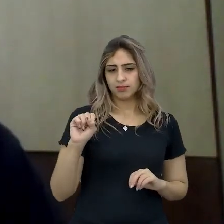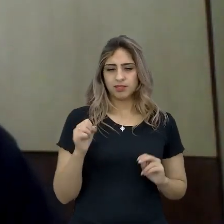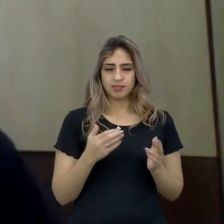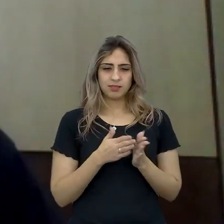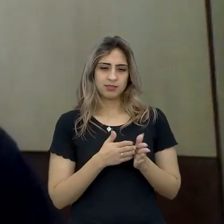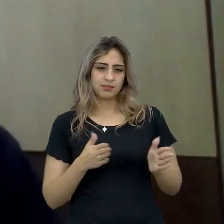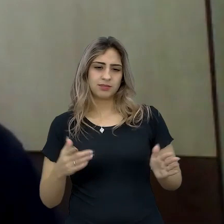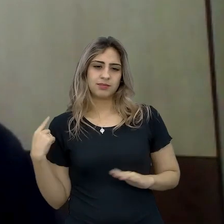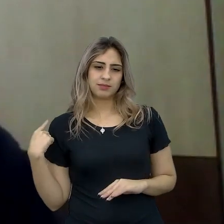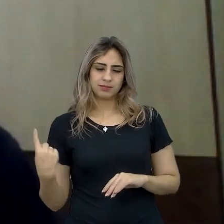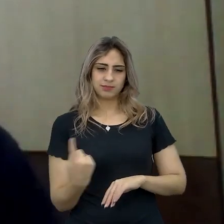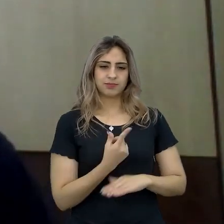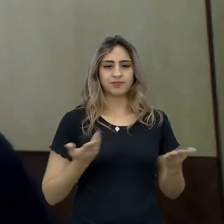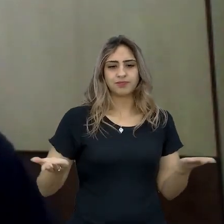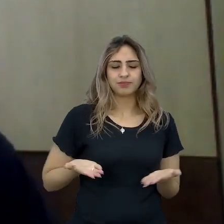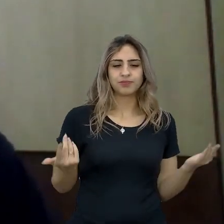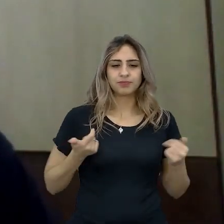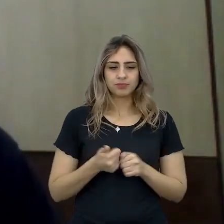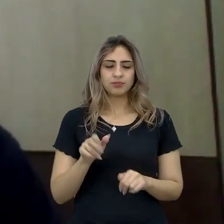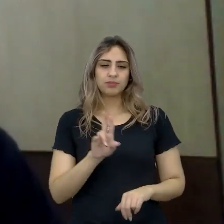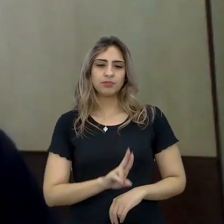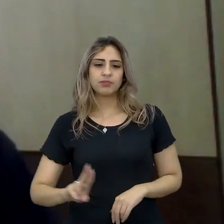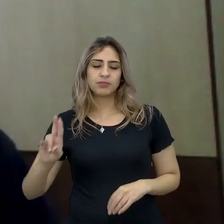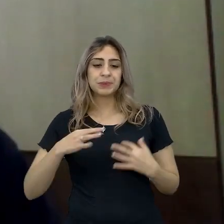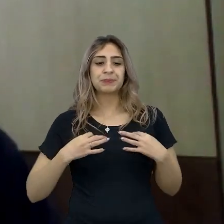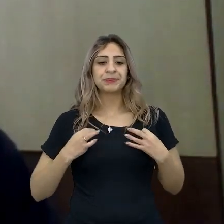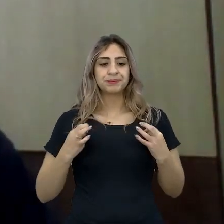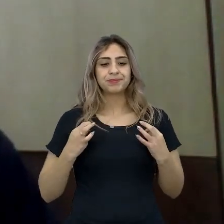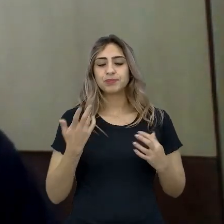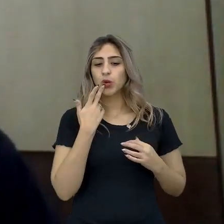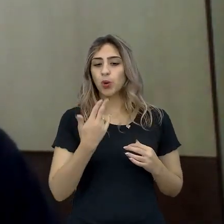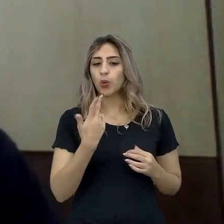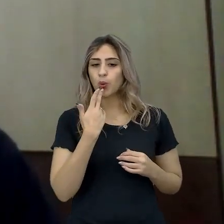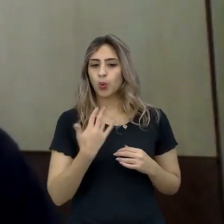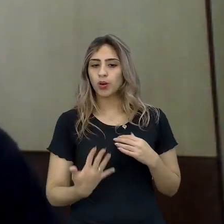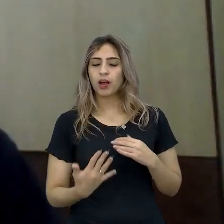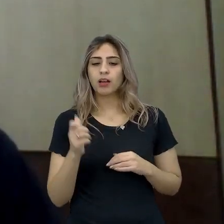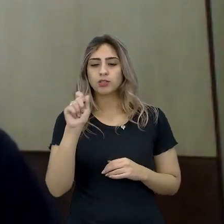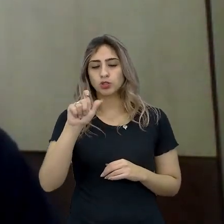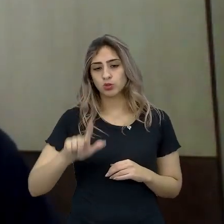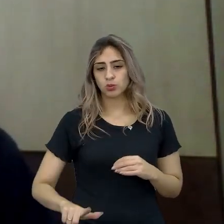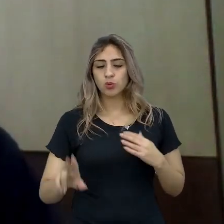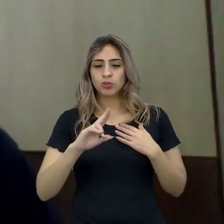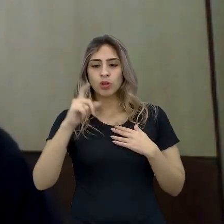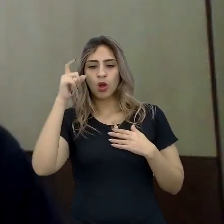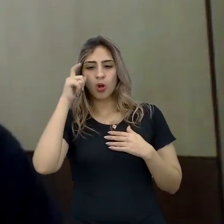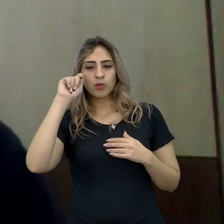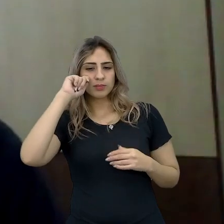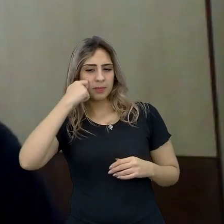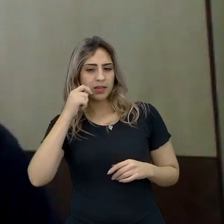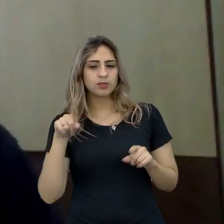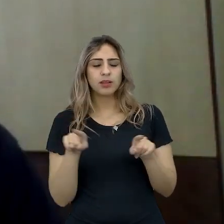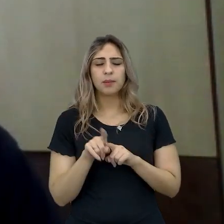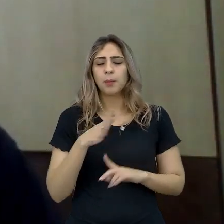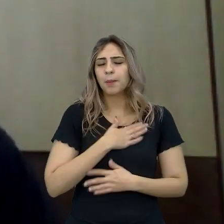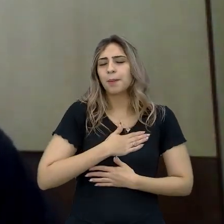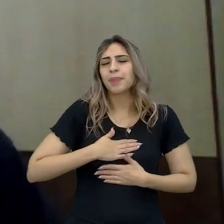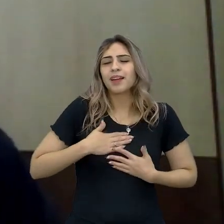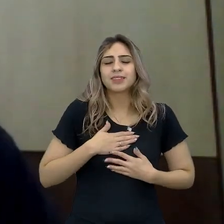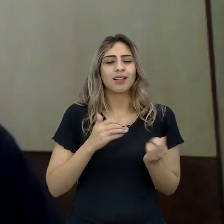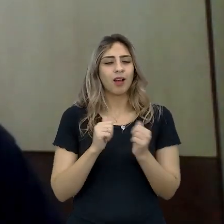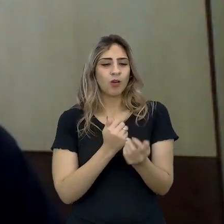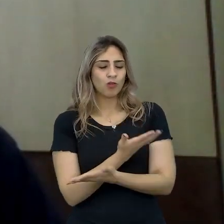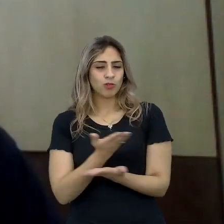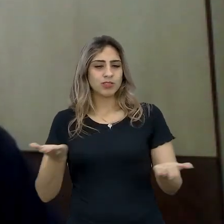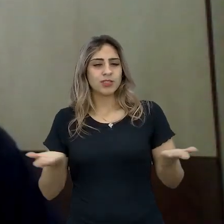cabelos castanhos, hoje eu estou usando uma camisa da cor azul, uso óculos de armação preta e é um prazer estar aqui com